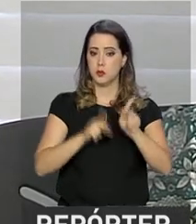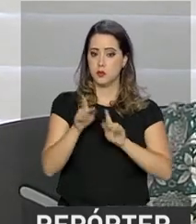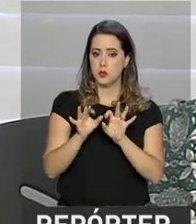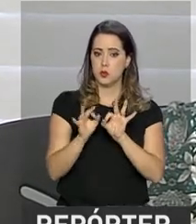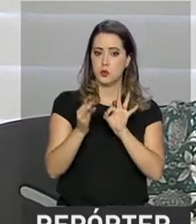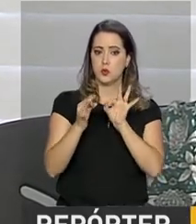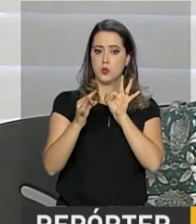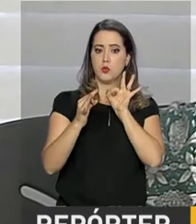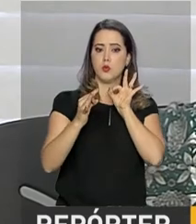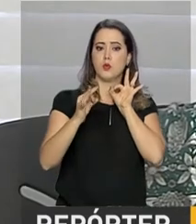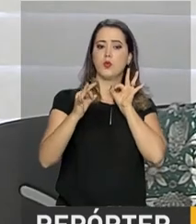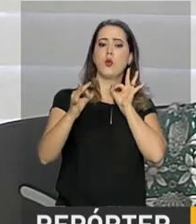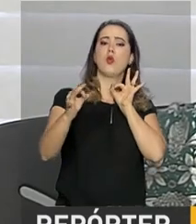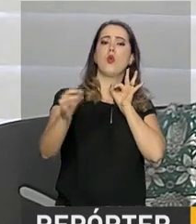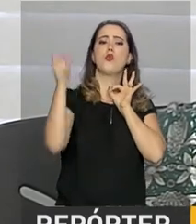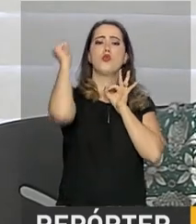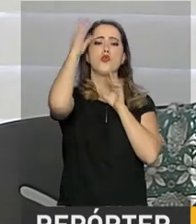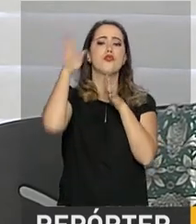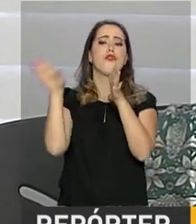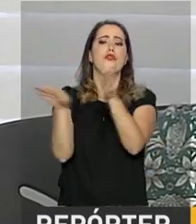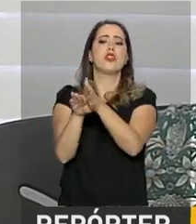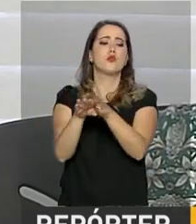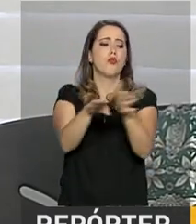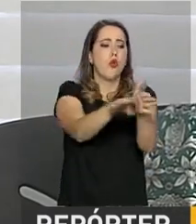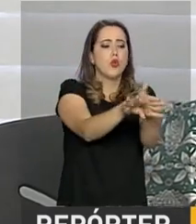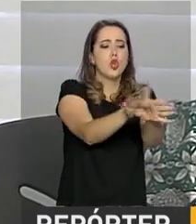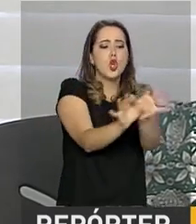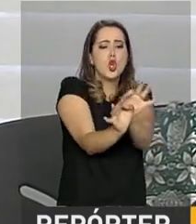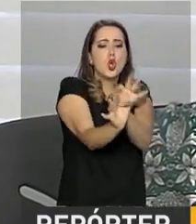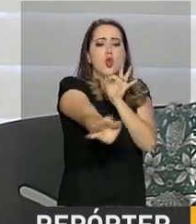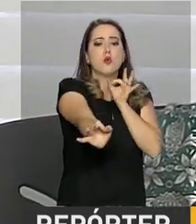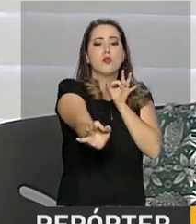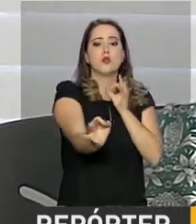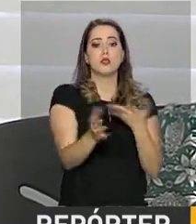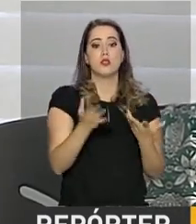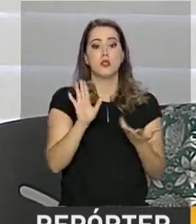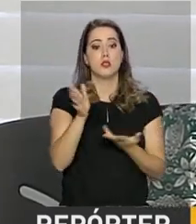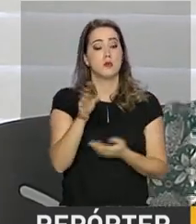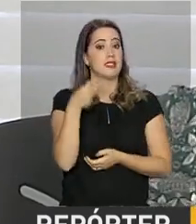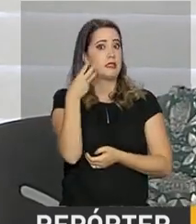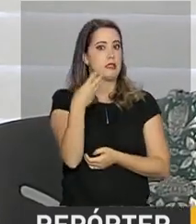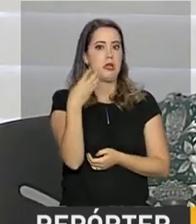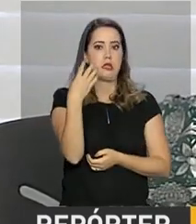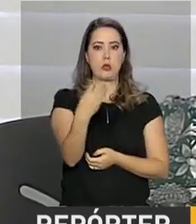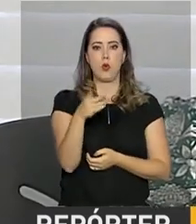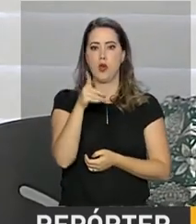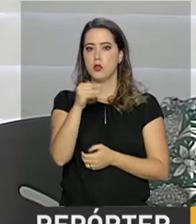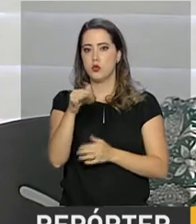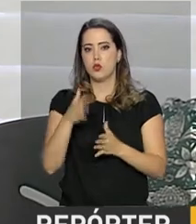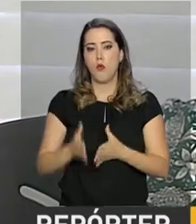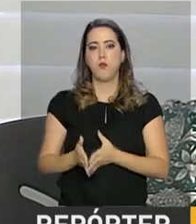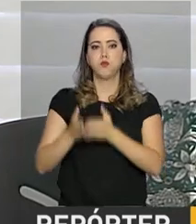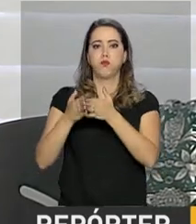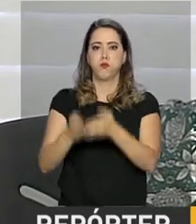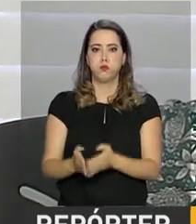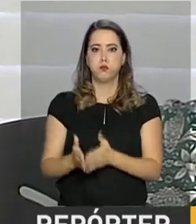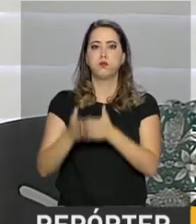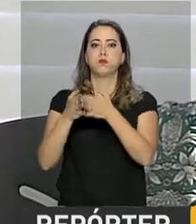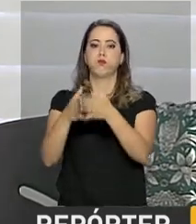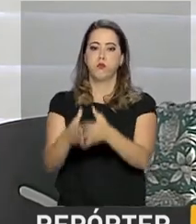acesso geralmente moram em algumas situações três a quatro dias de barco e não consegue ir ao centro de saúde